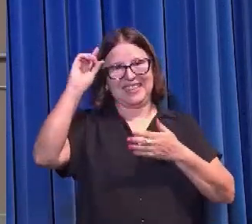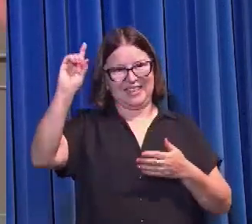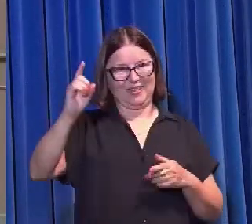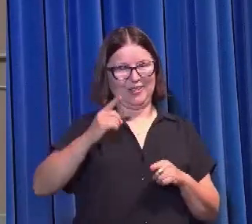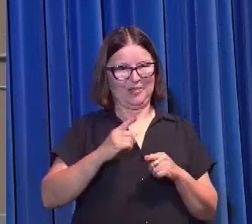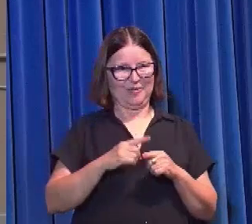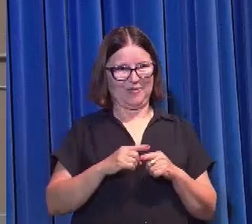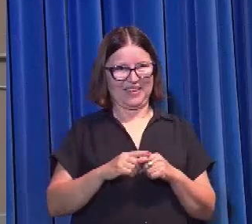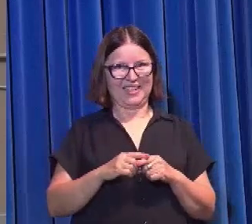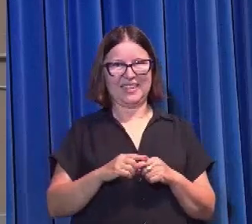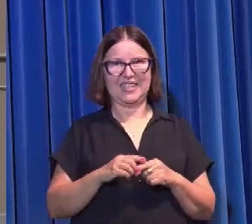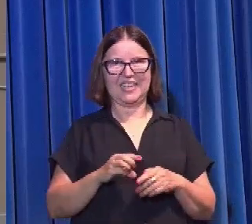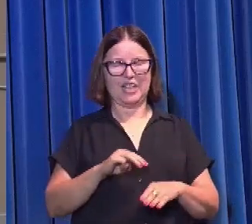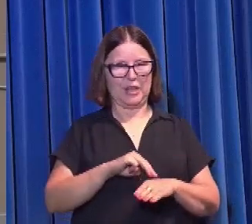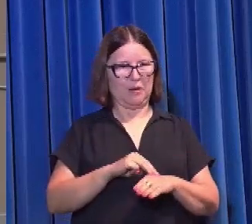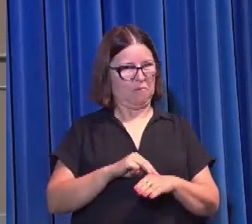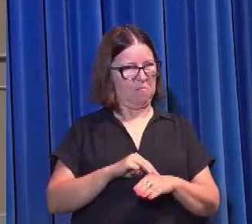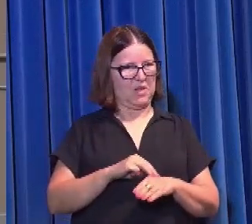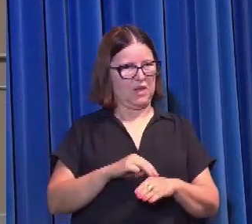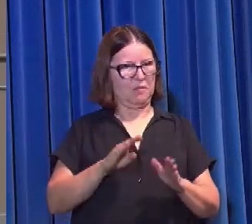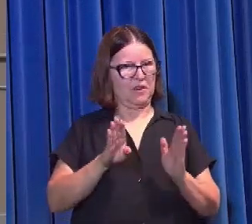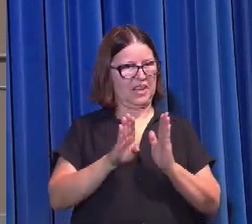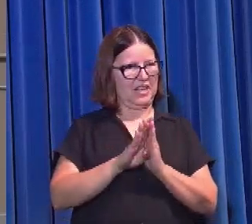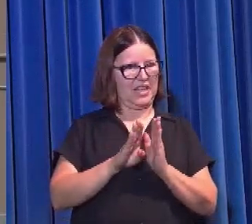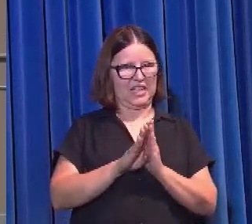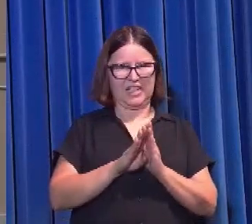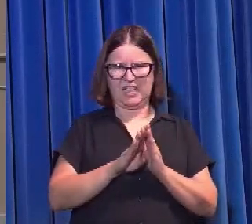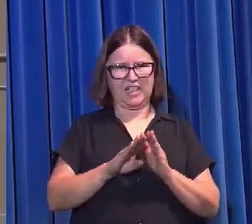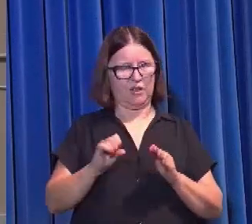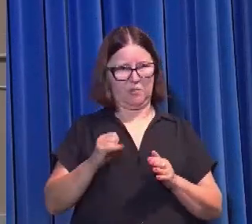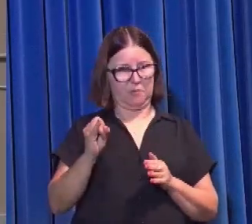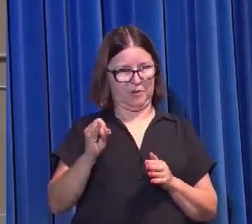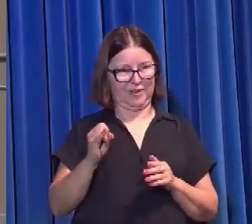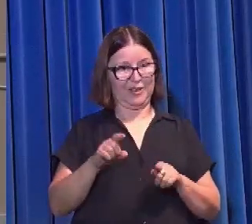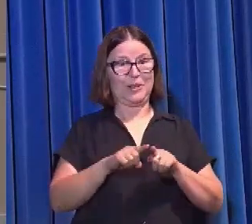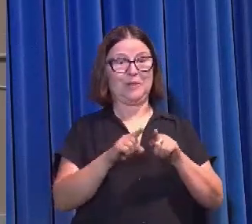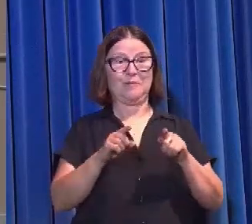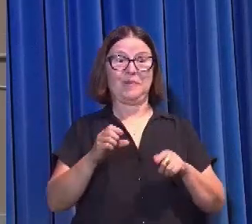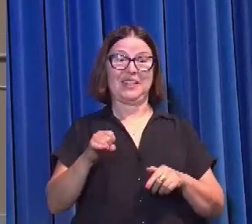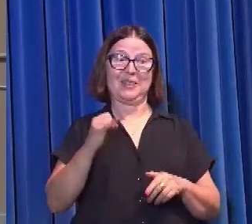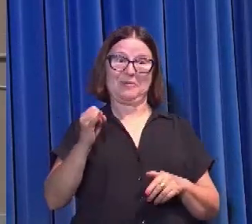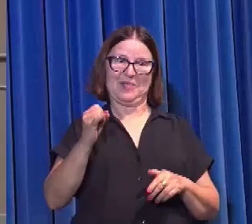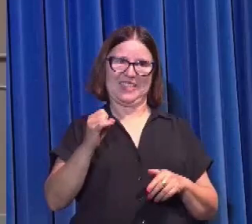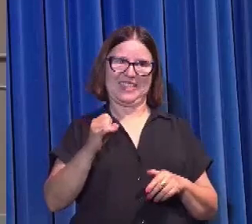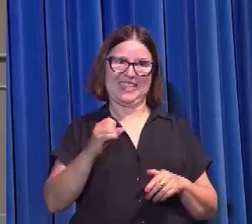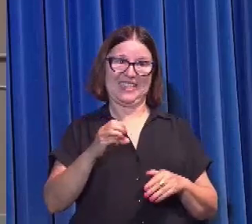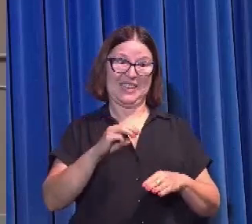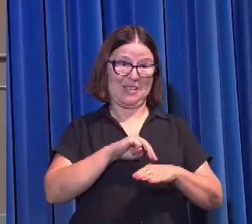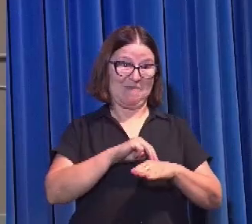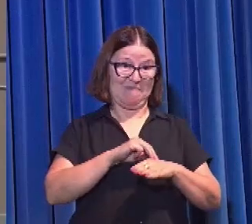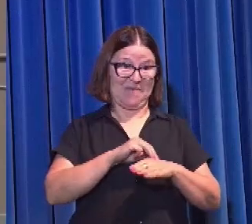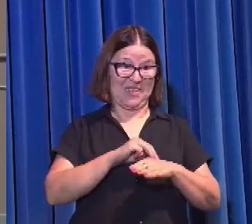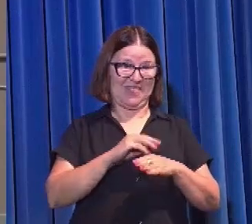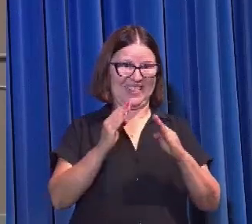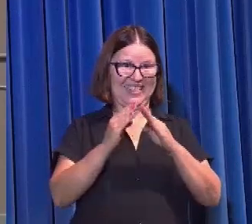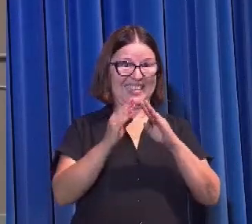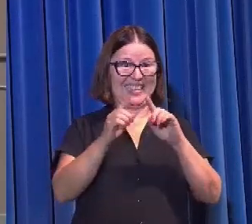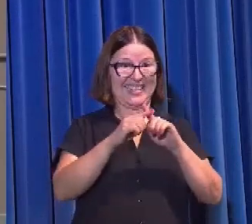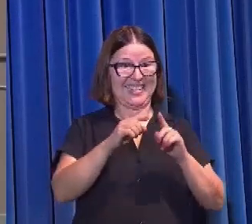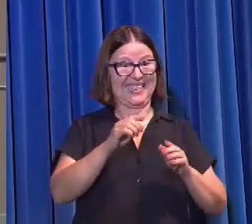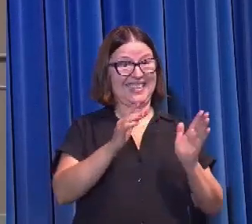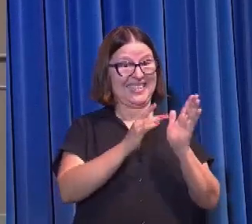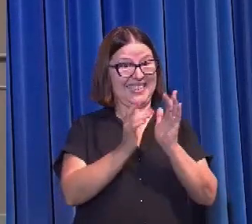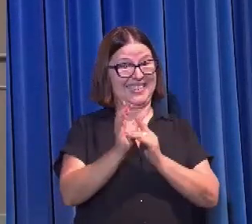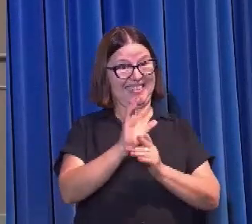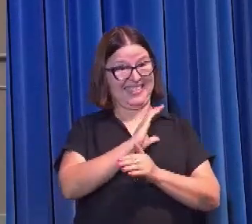igreja, não da Primeira Igreja Batista de Londrina, ser membro da igreja de Jesus Cristo é a maior glória, a maior honra que